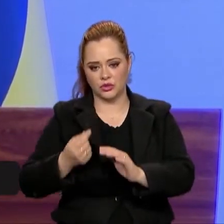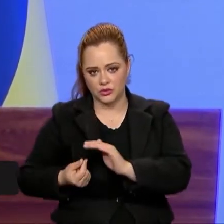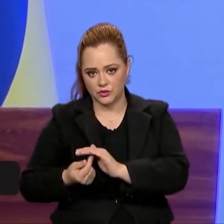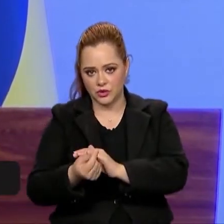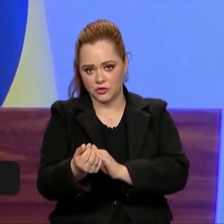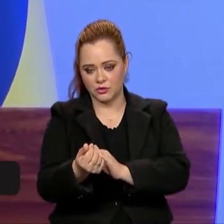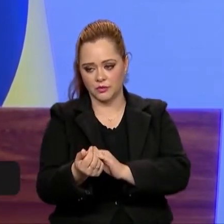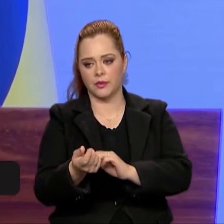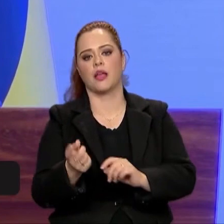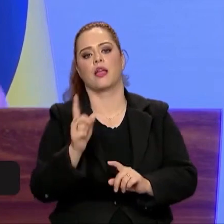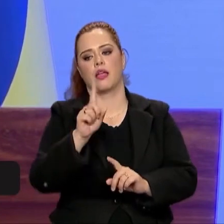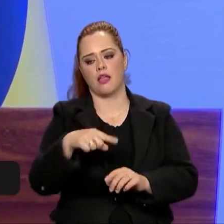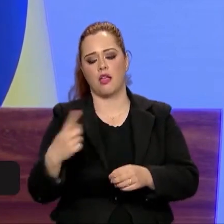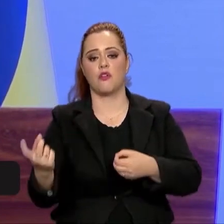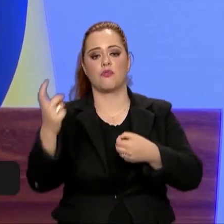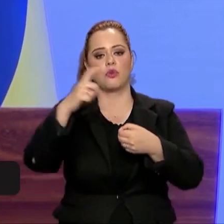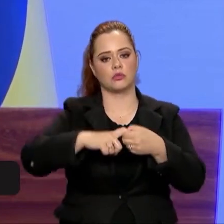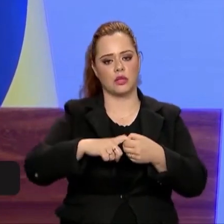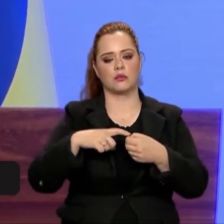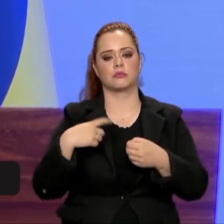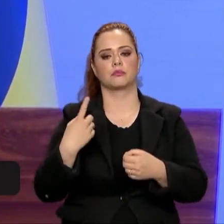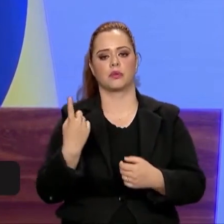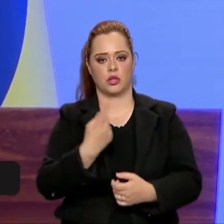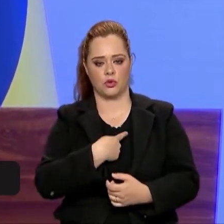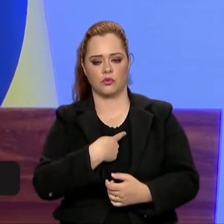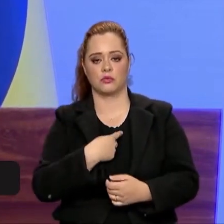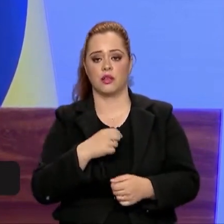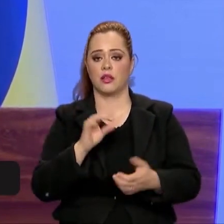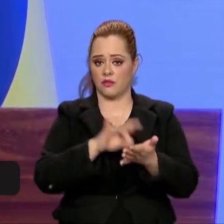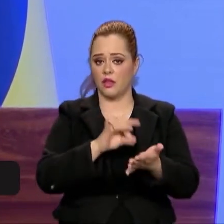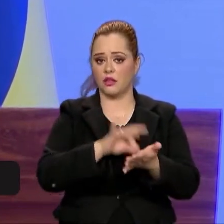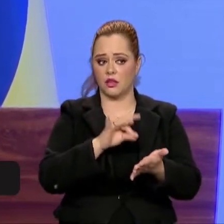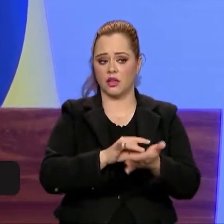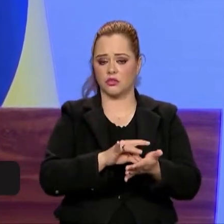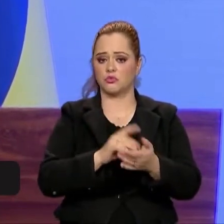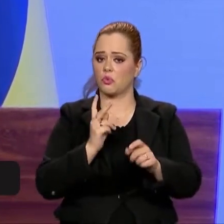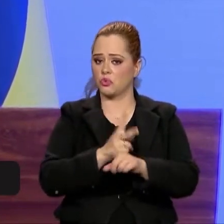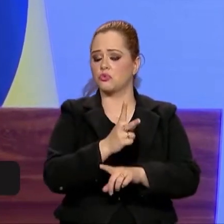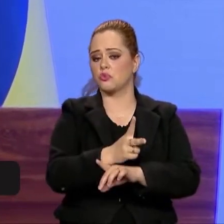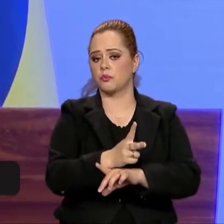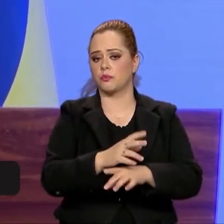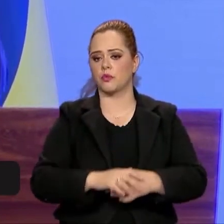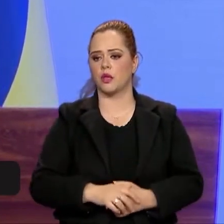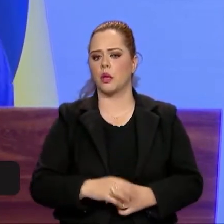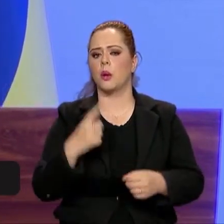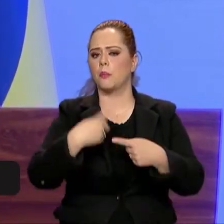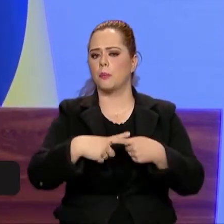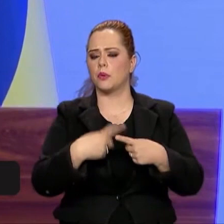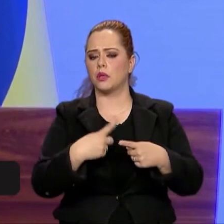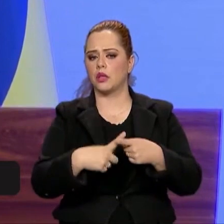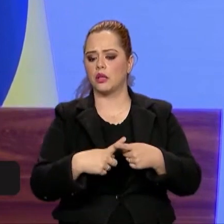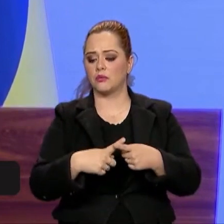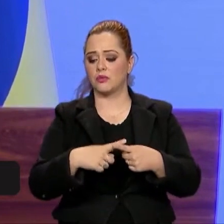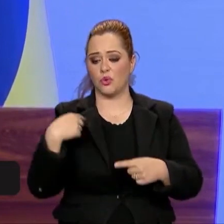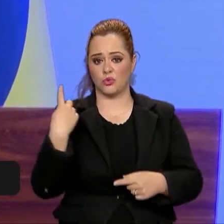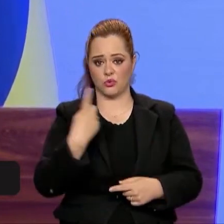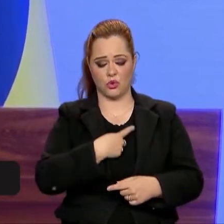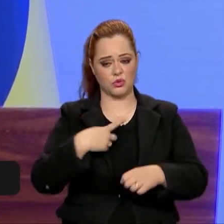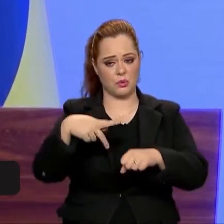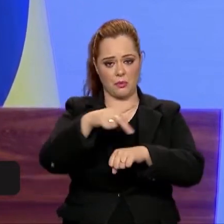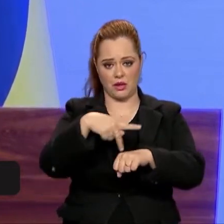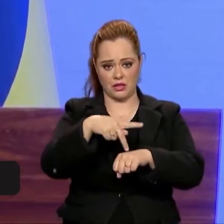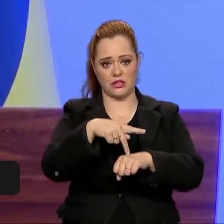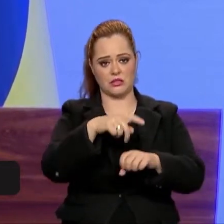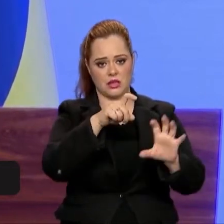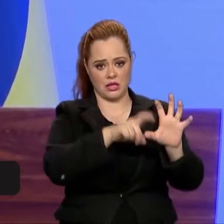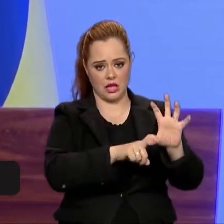seria ressarcido, e assim o fez. Porque esse país aqui não é resultado de um traçado de régua. Esse